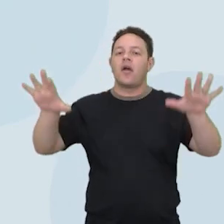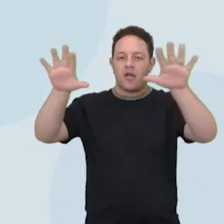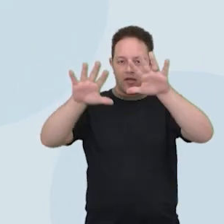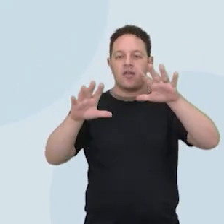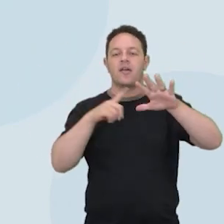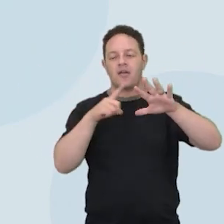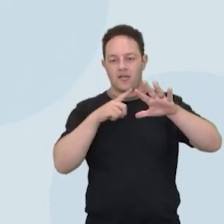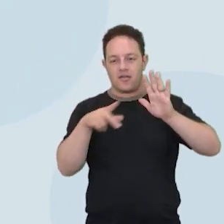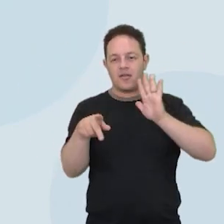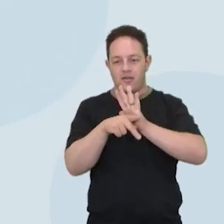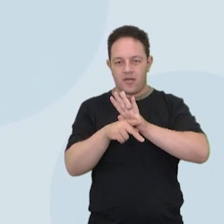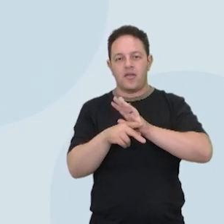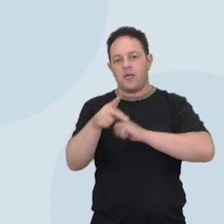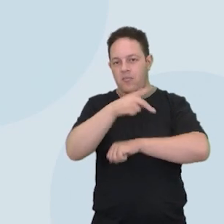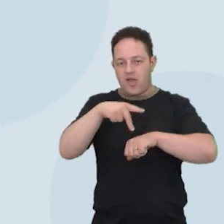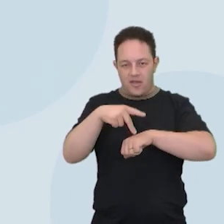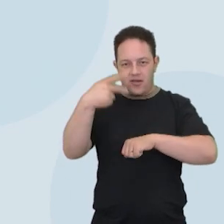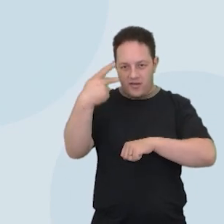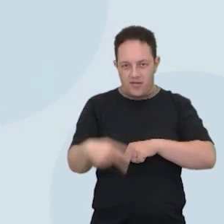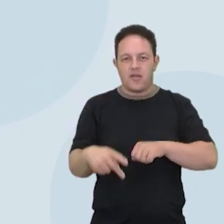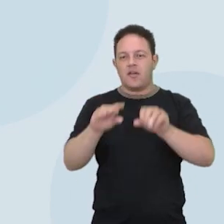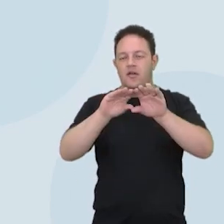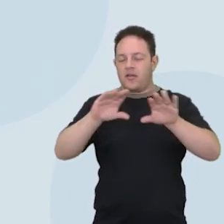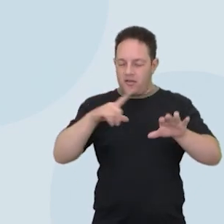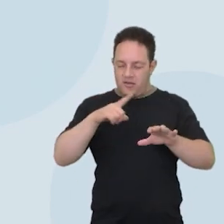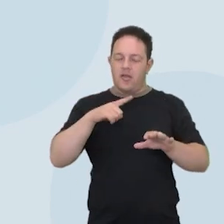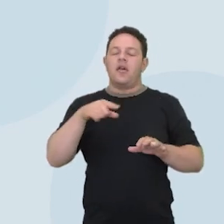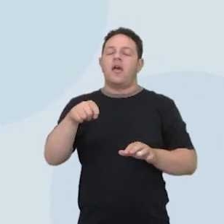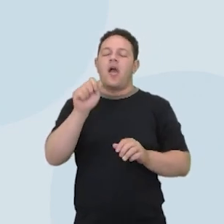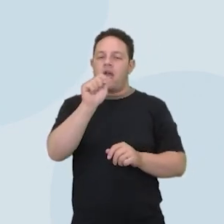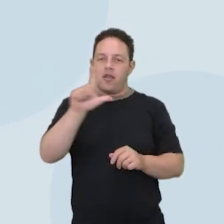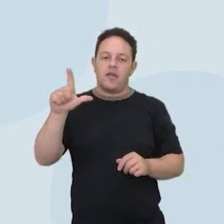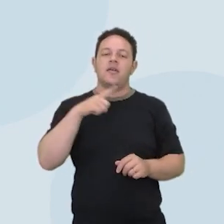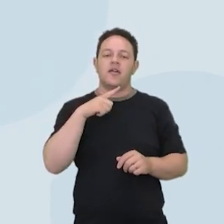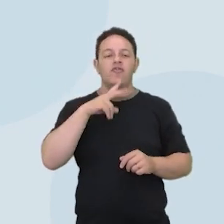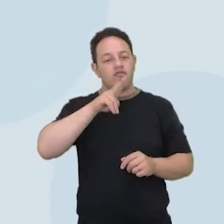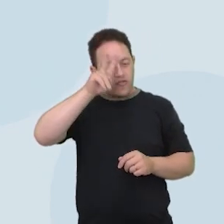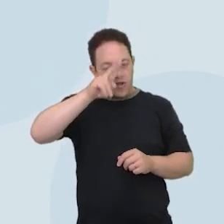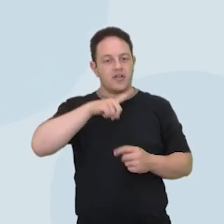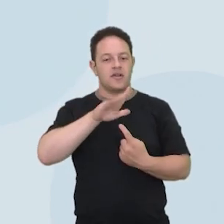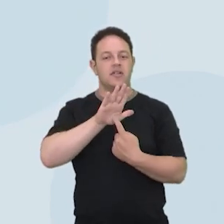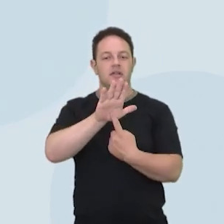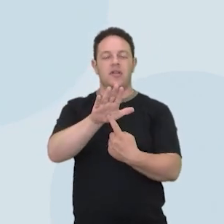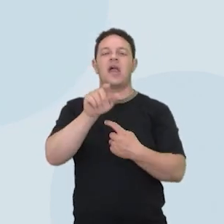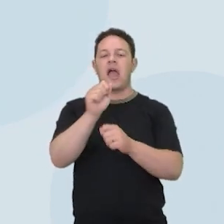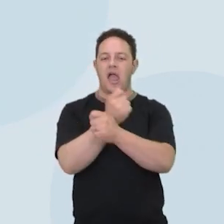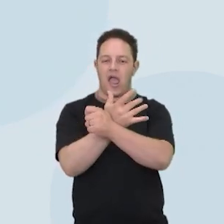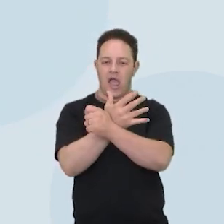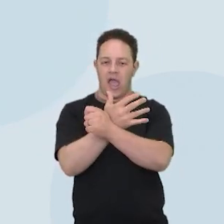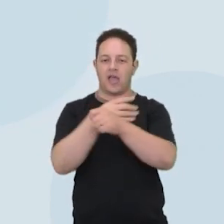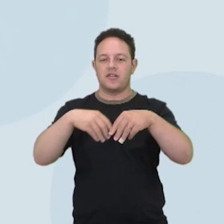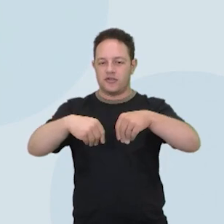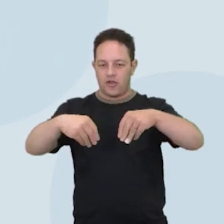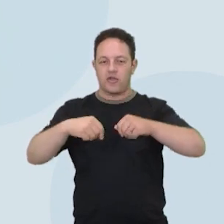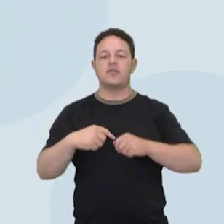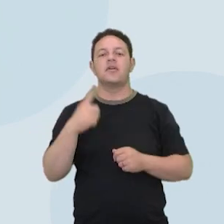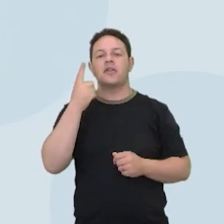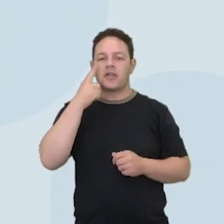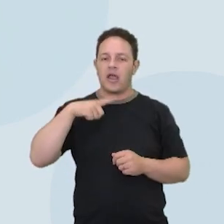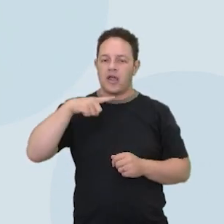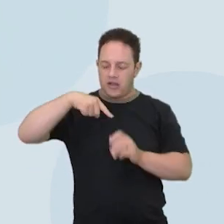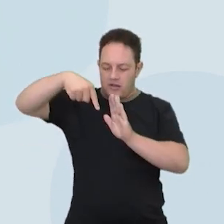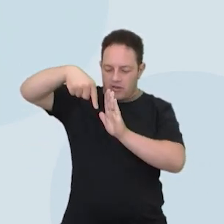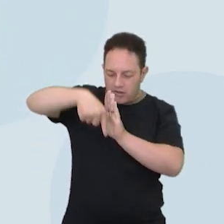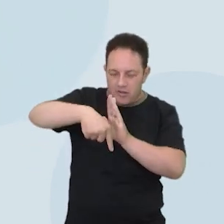crosta, né, do nosso país aí, ele é um indicativo de solo ácido, beleza? A gente tem medidores